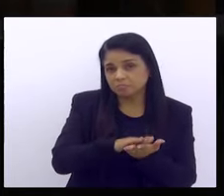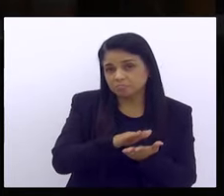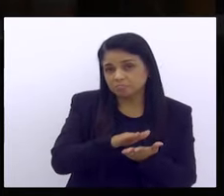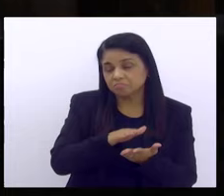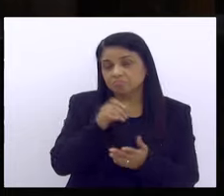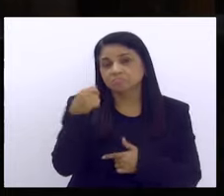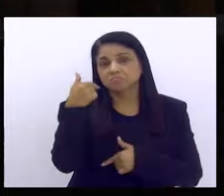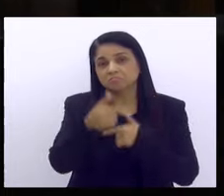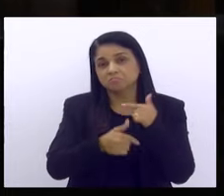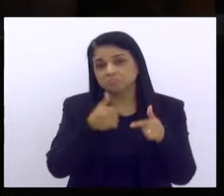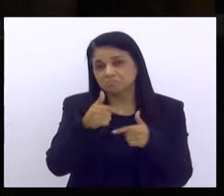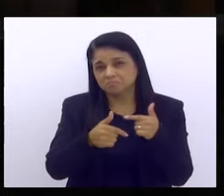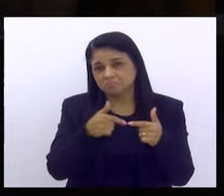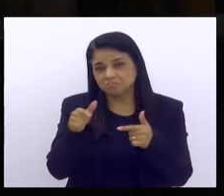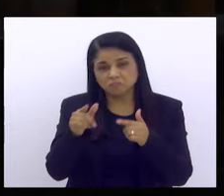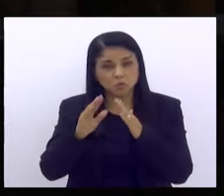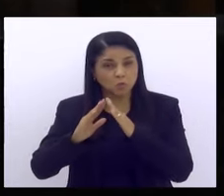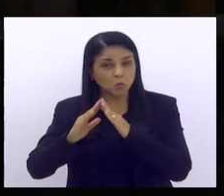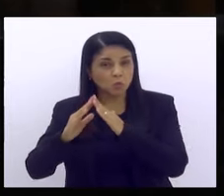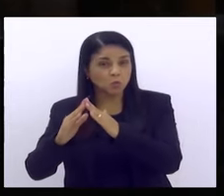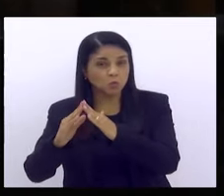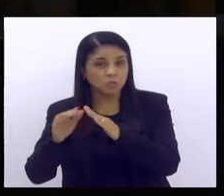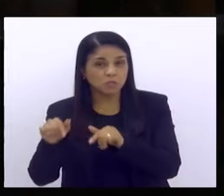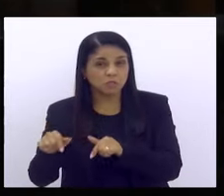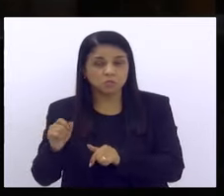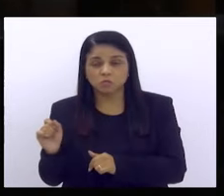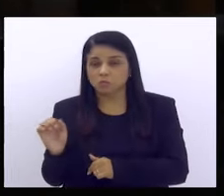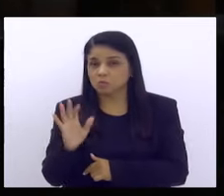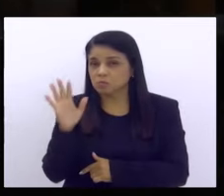esses moradores lá do condomínio de luxo,